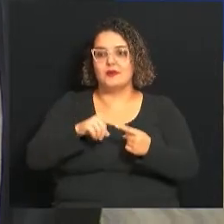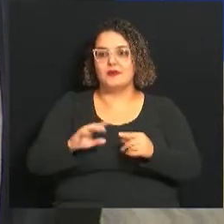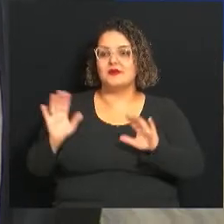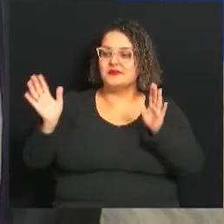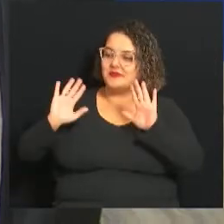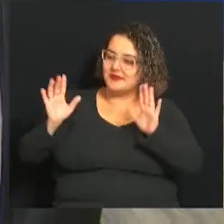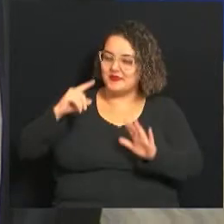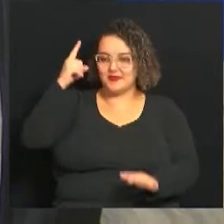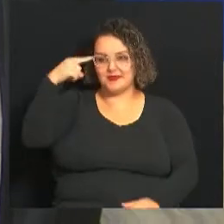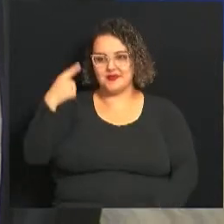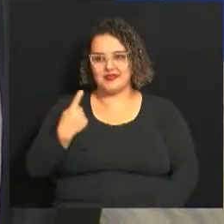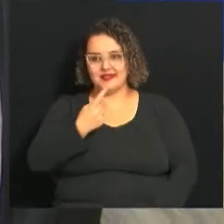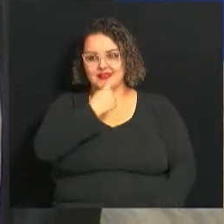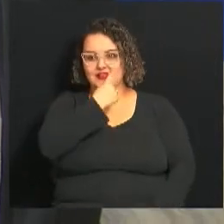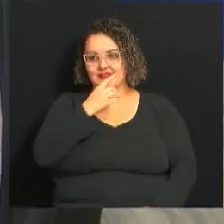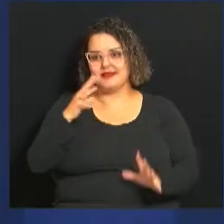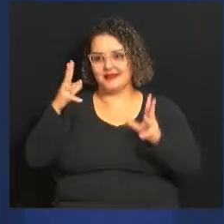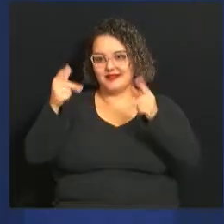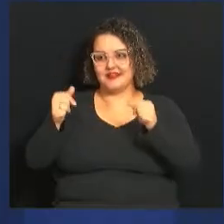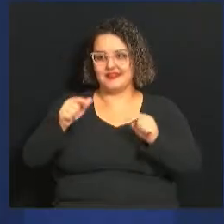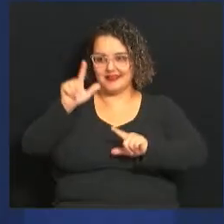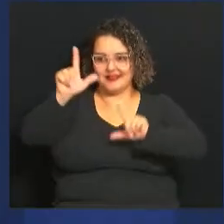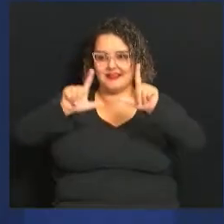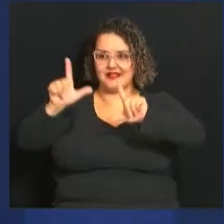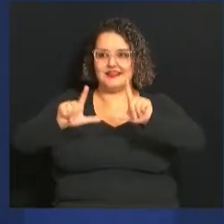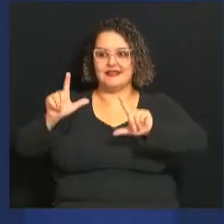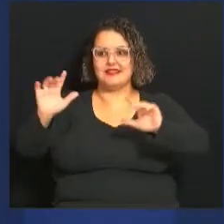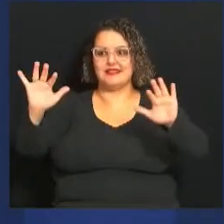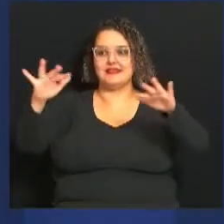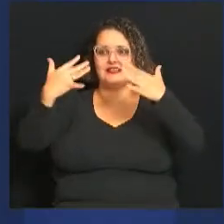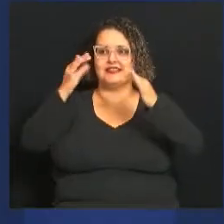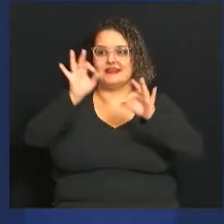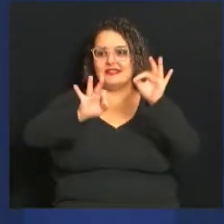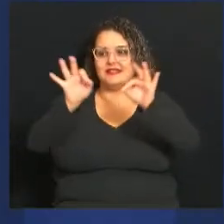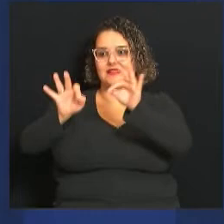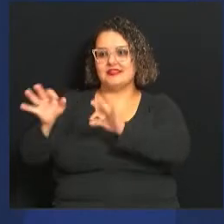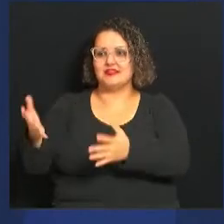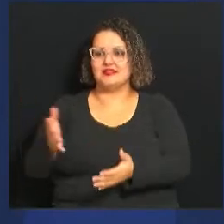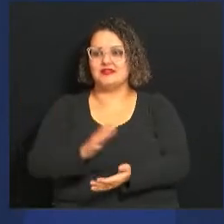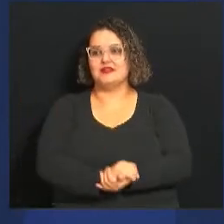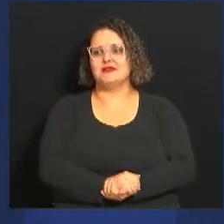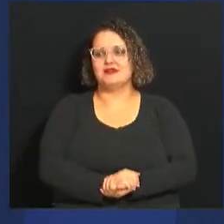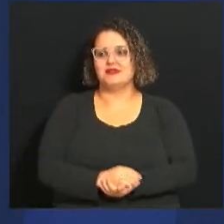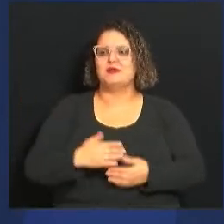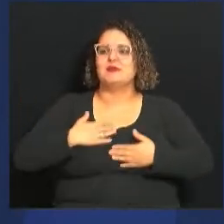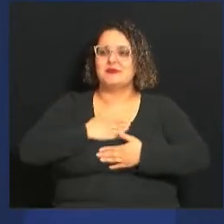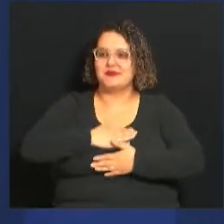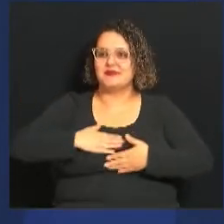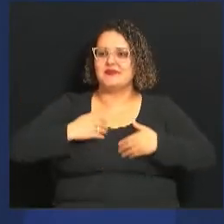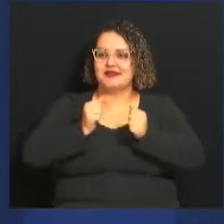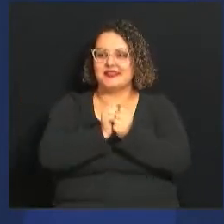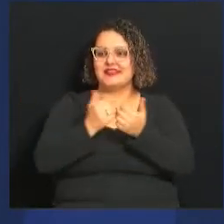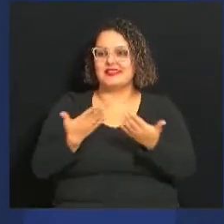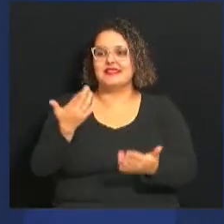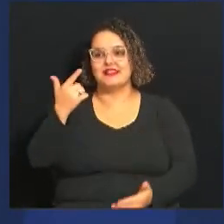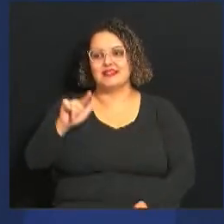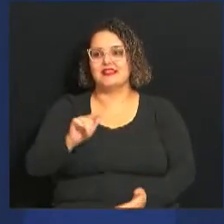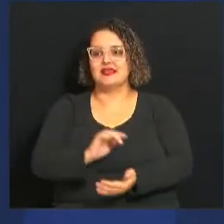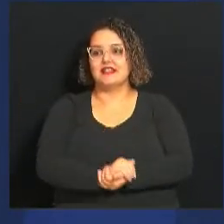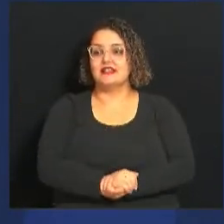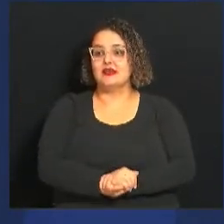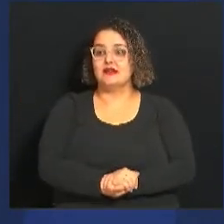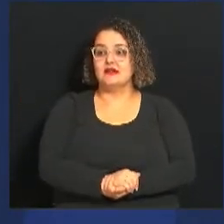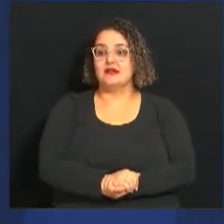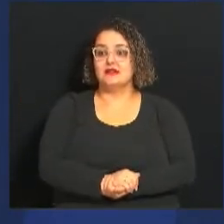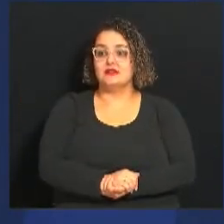Mirna. Olá, os ouvintes, aliás, os telespectadores, né, da TV Câmara. É muita satisfação estar aqui com vocês mais uma vez. Bom,